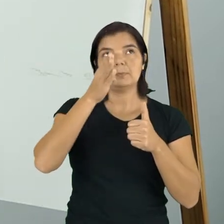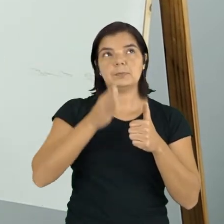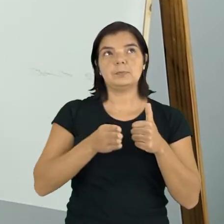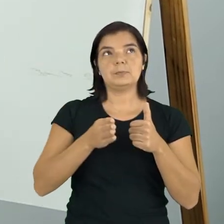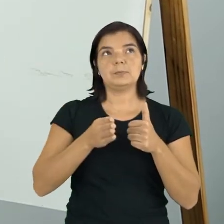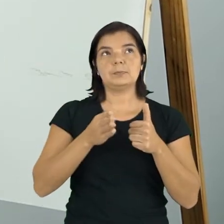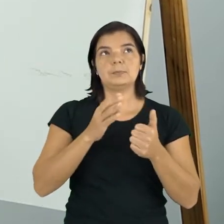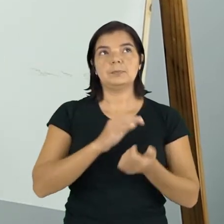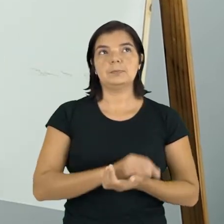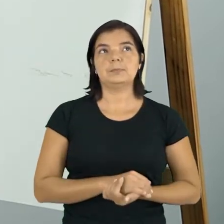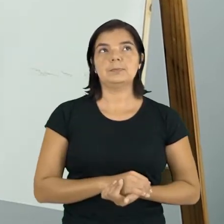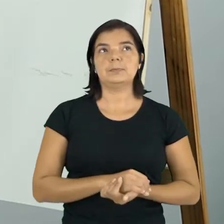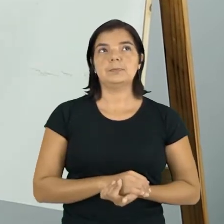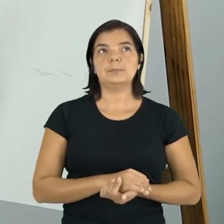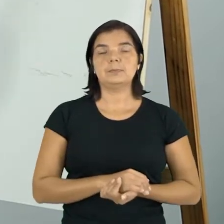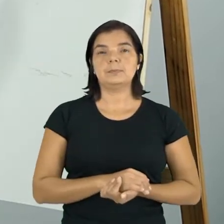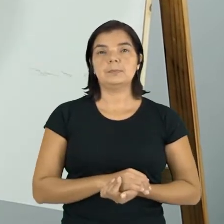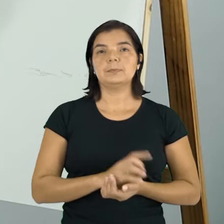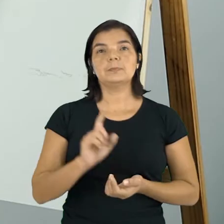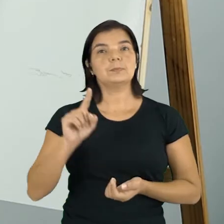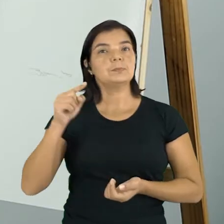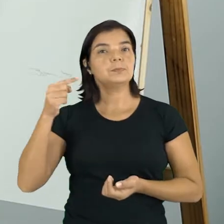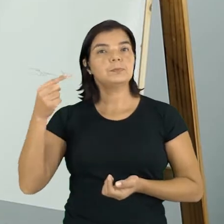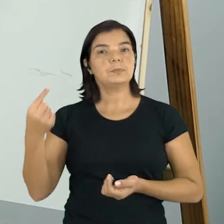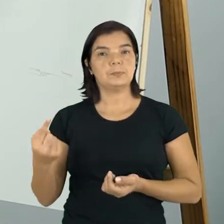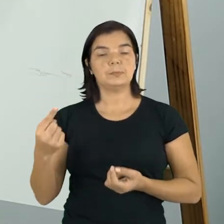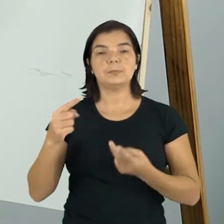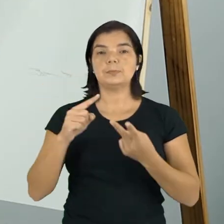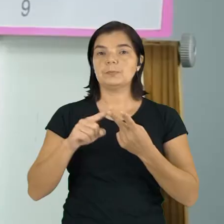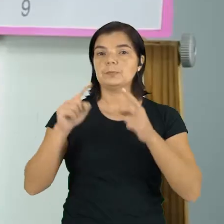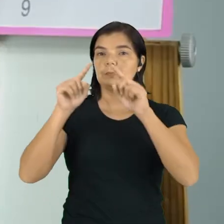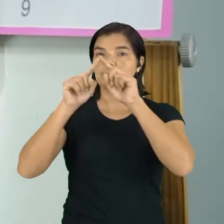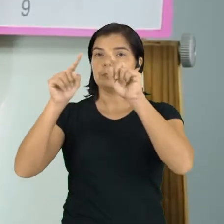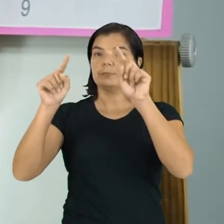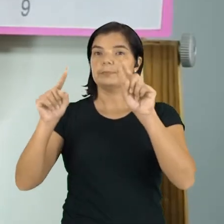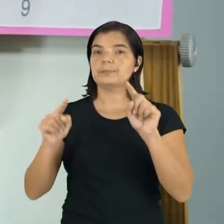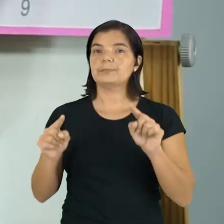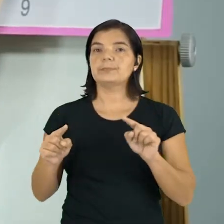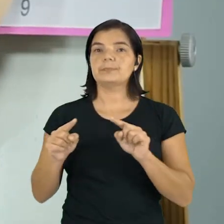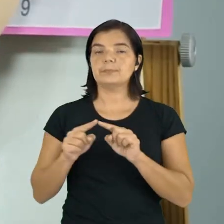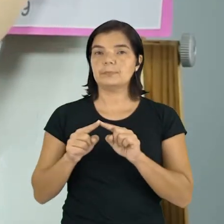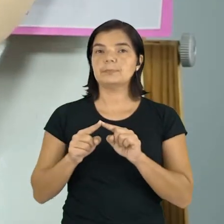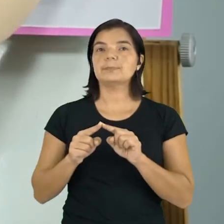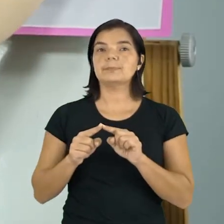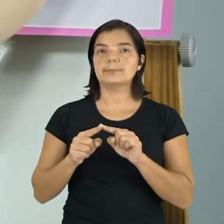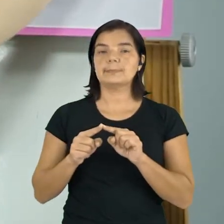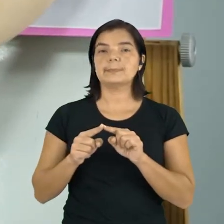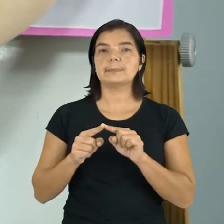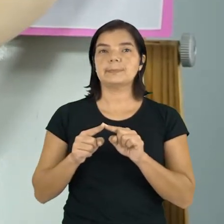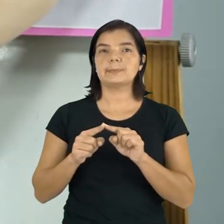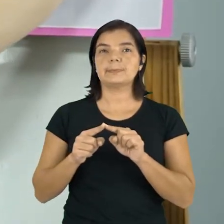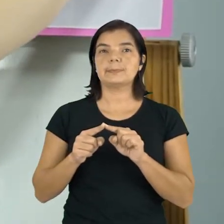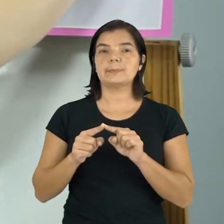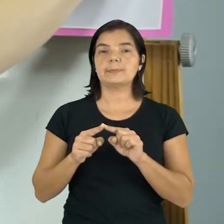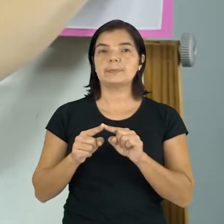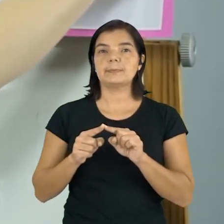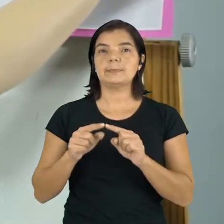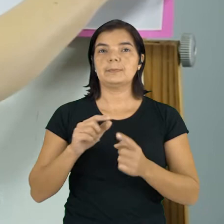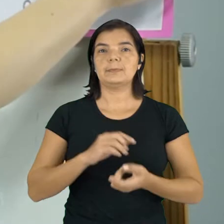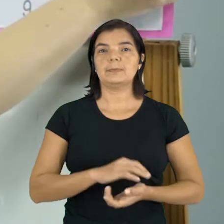primeira coluna. E nós temos aqui a segunda